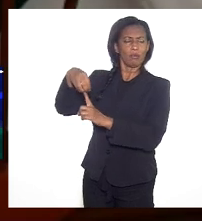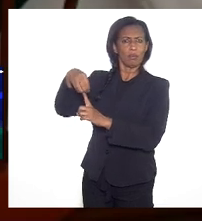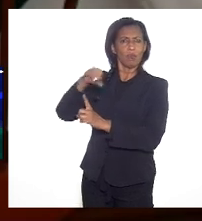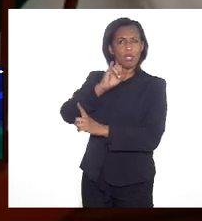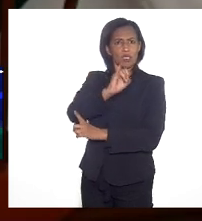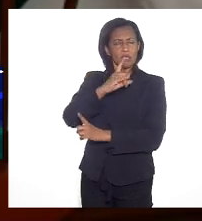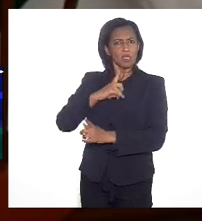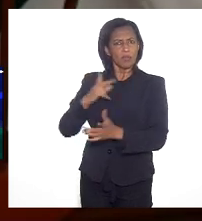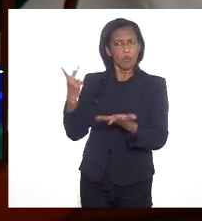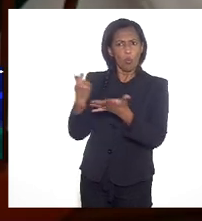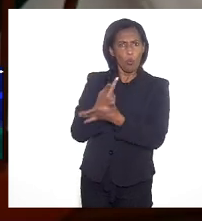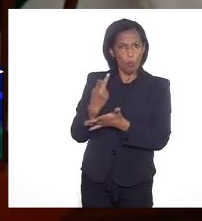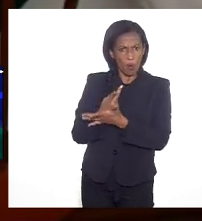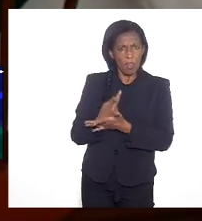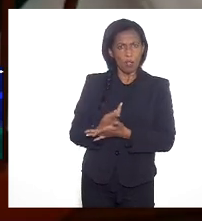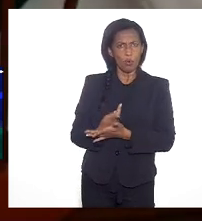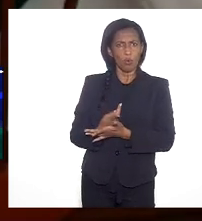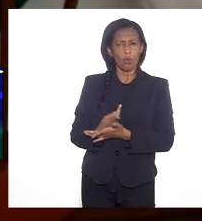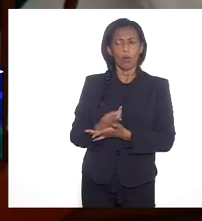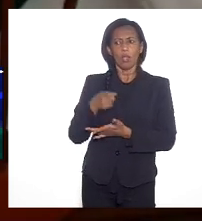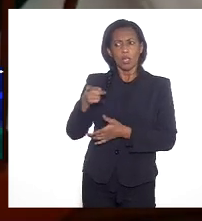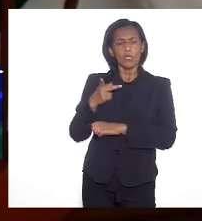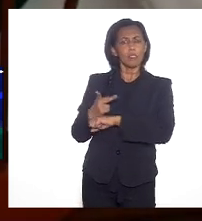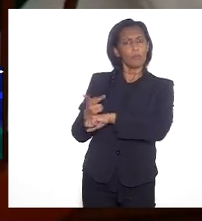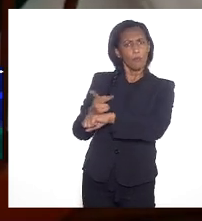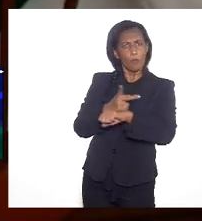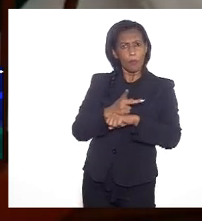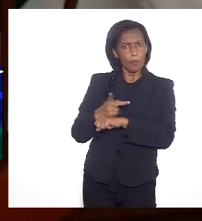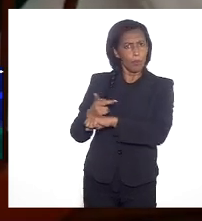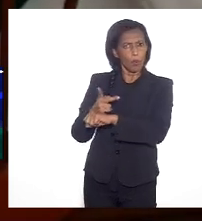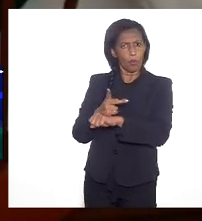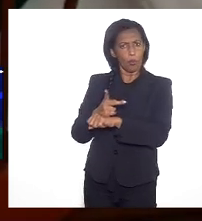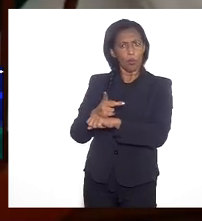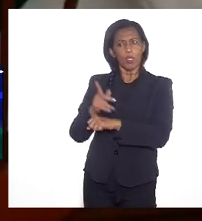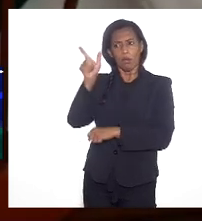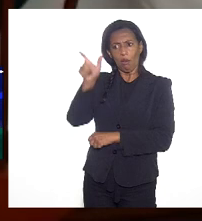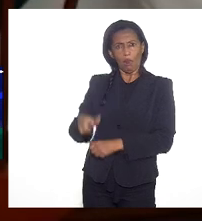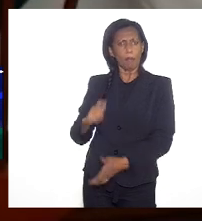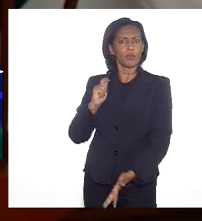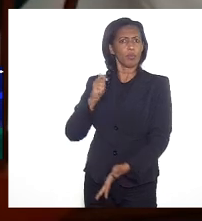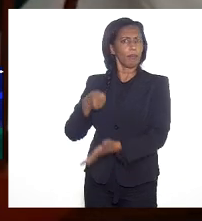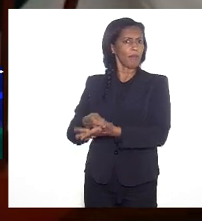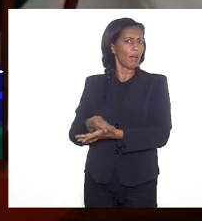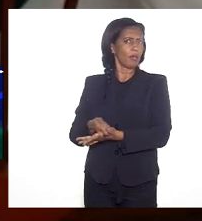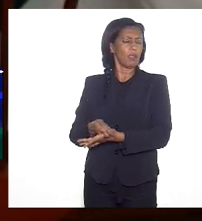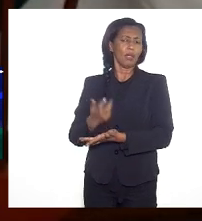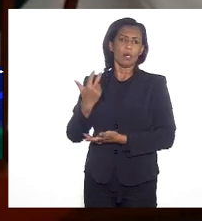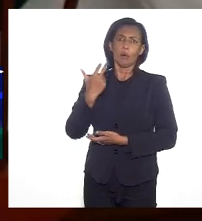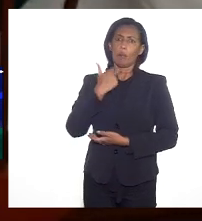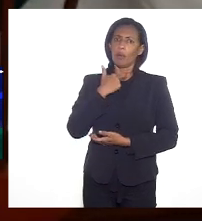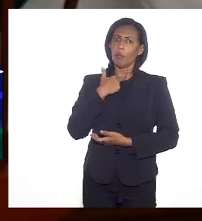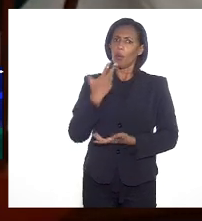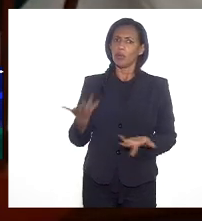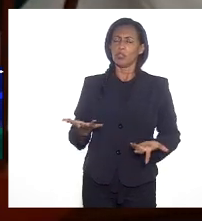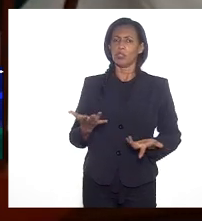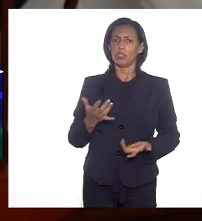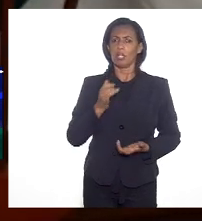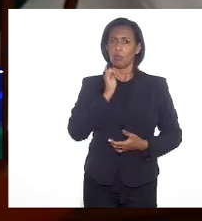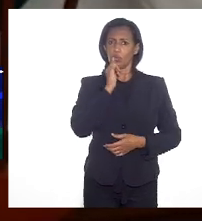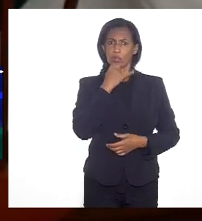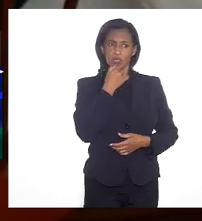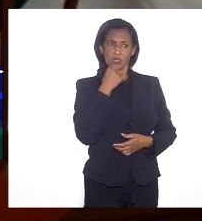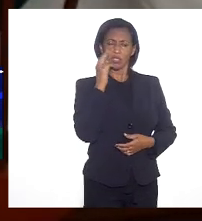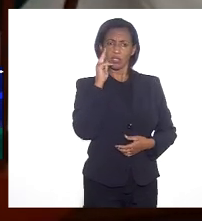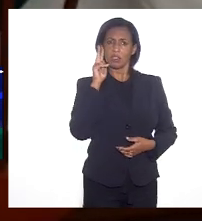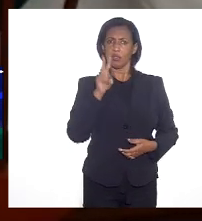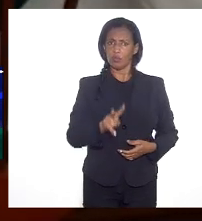que se apure e que se puna aqueles que erraram. Só que não pode fazer isso. Então, é com muita tristeza que eu vejo a situação.